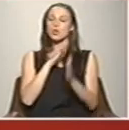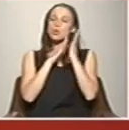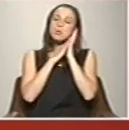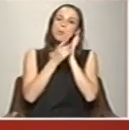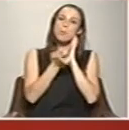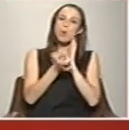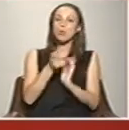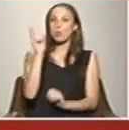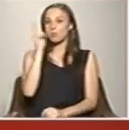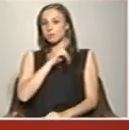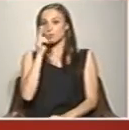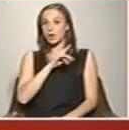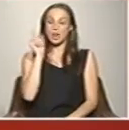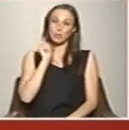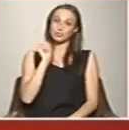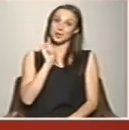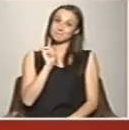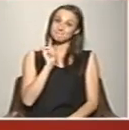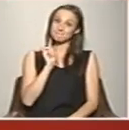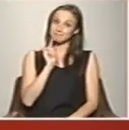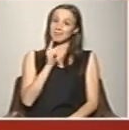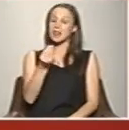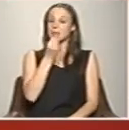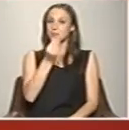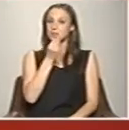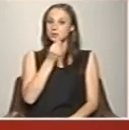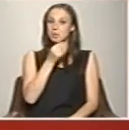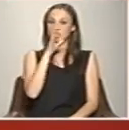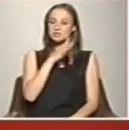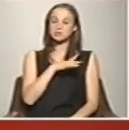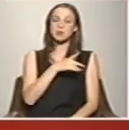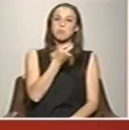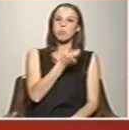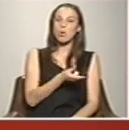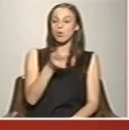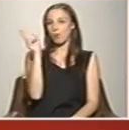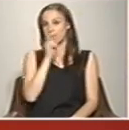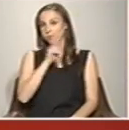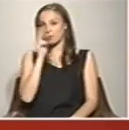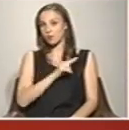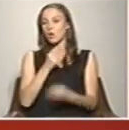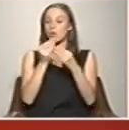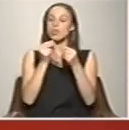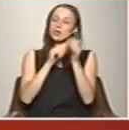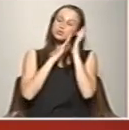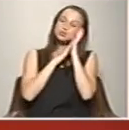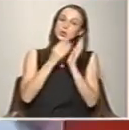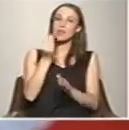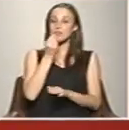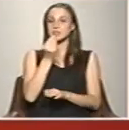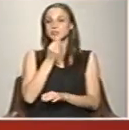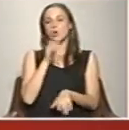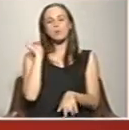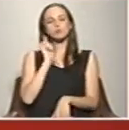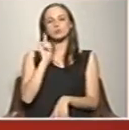dormir demais é importante. A alimentação, comer pouco ou comer demais é importante, e a qualidade do sono e a qualidade da alimentação são